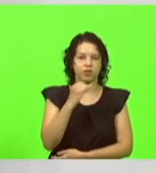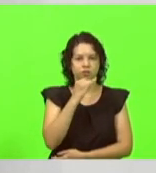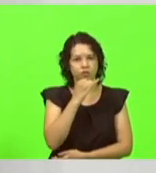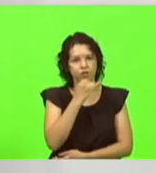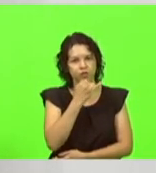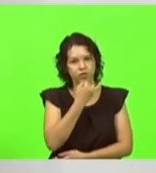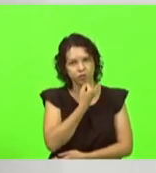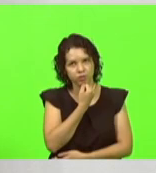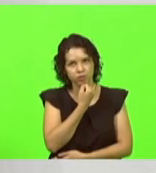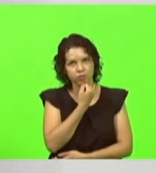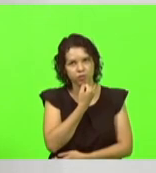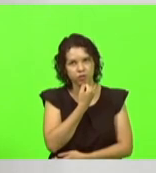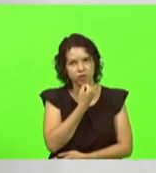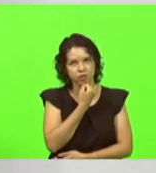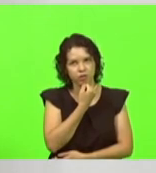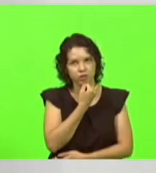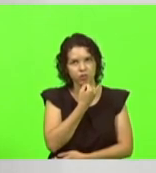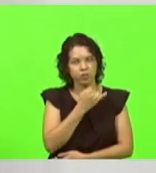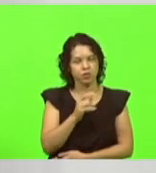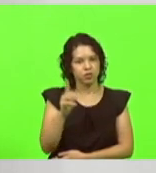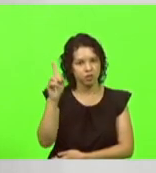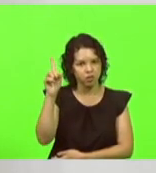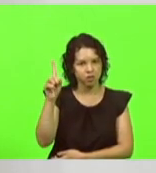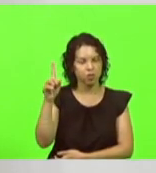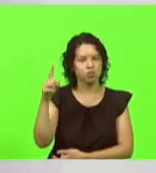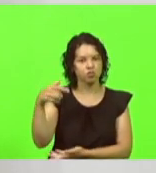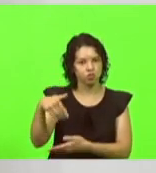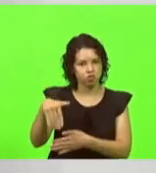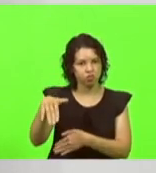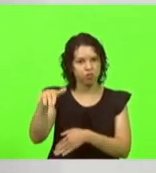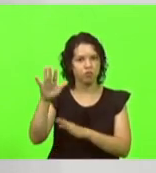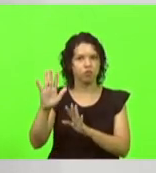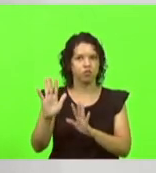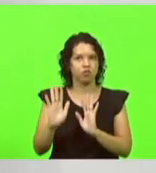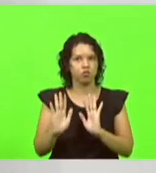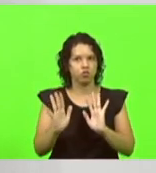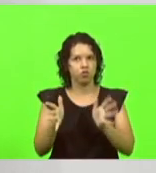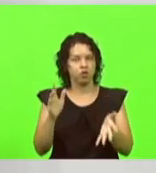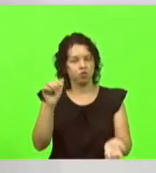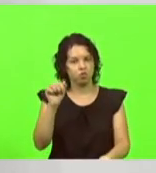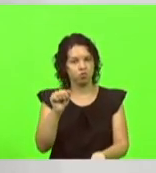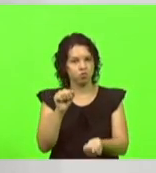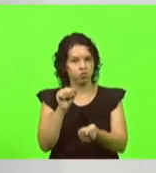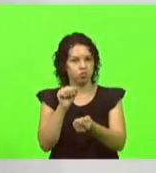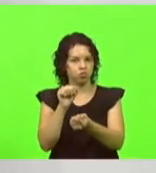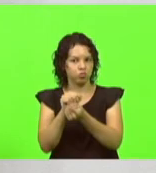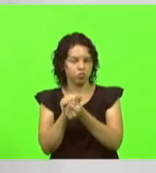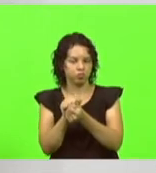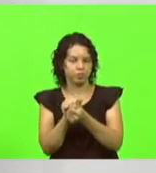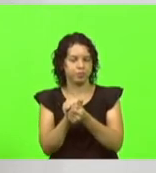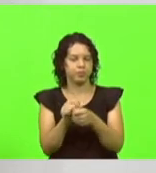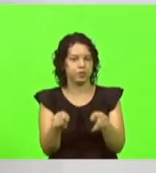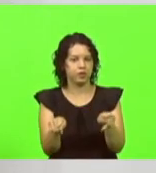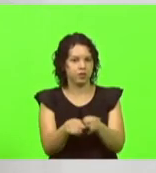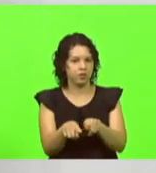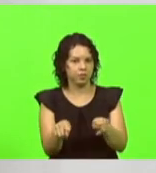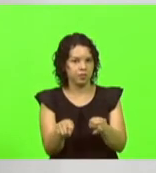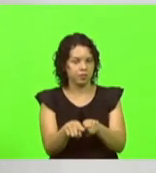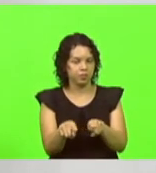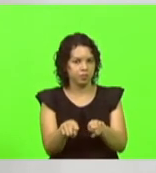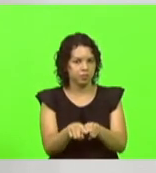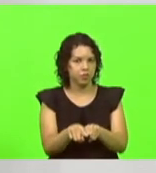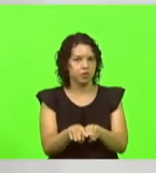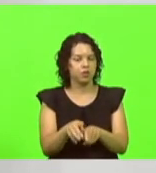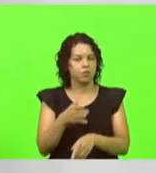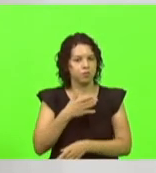Deus os já chamou. Junto com eles, chamou também o